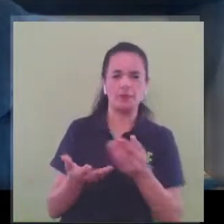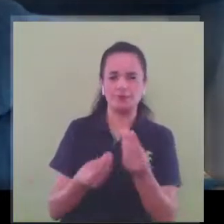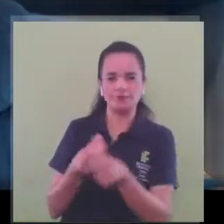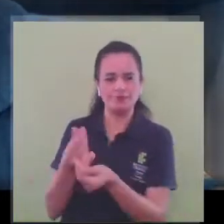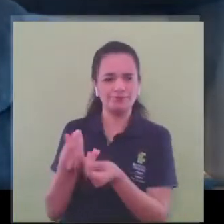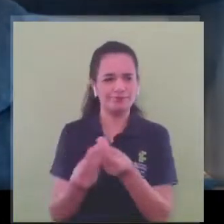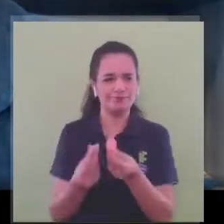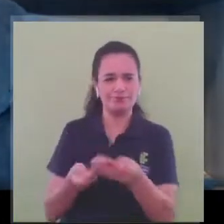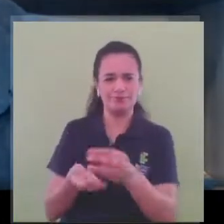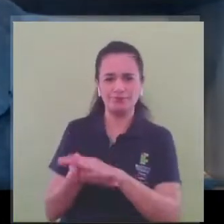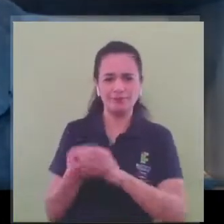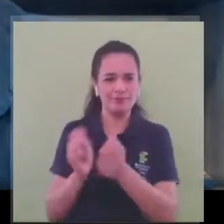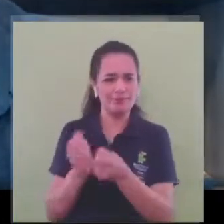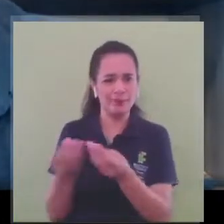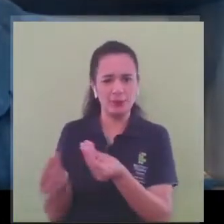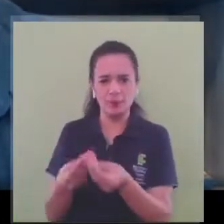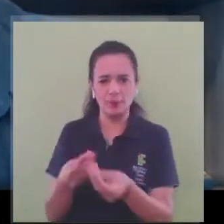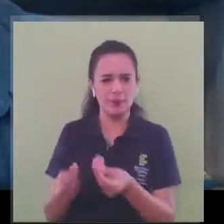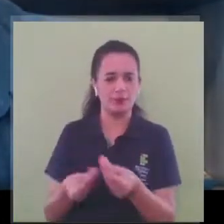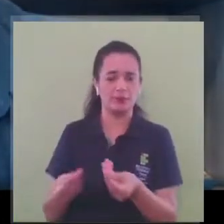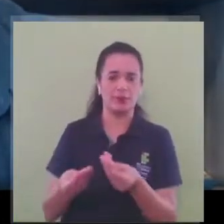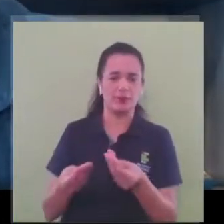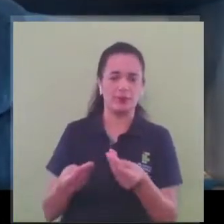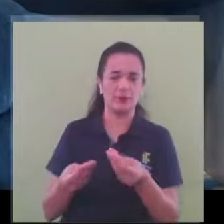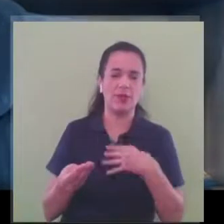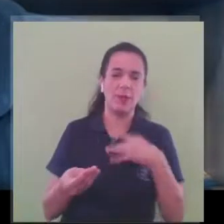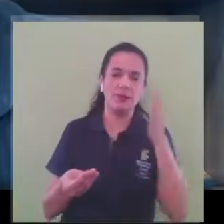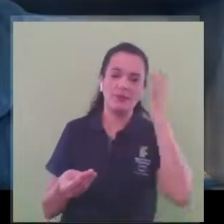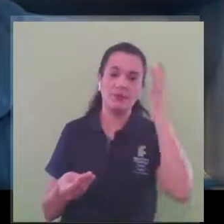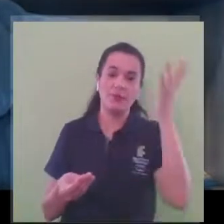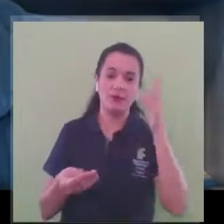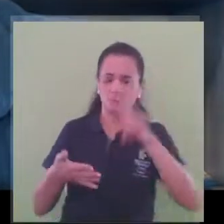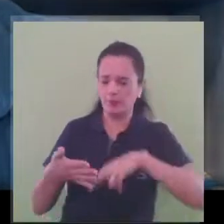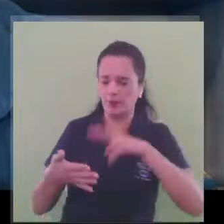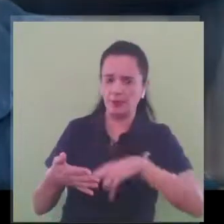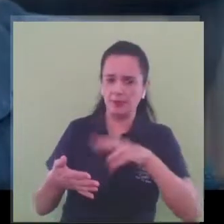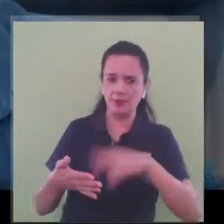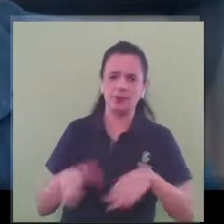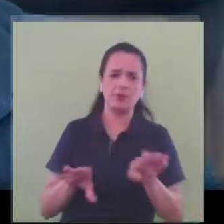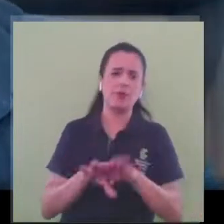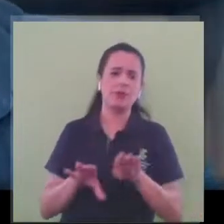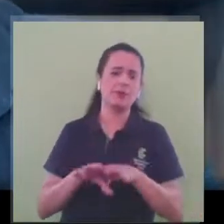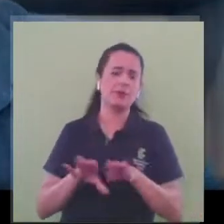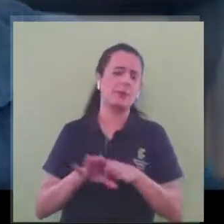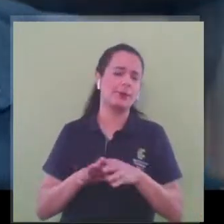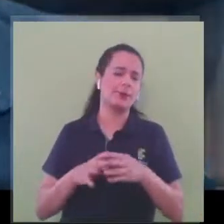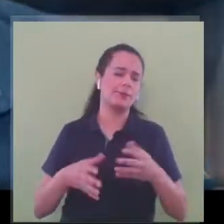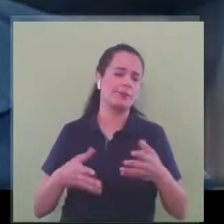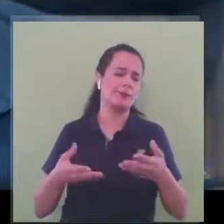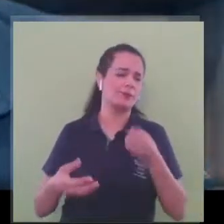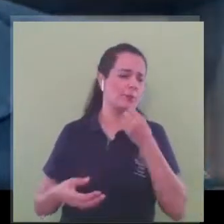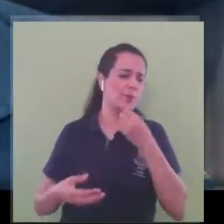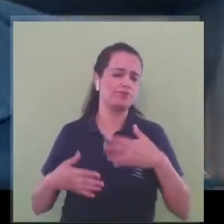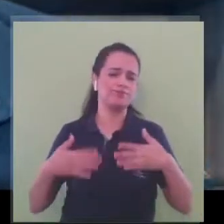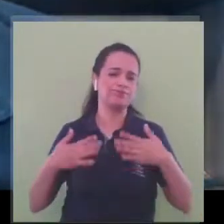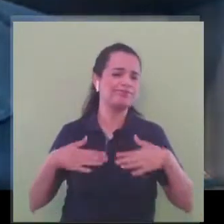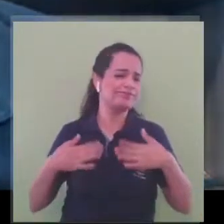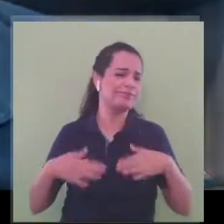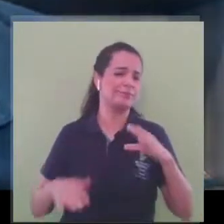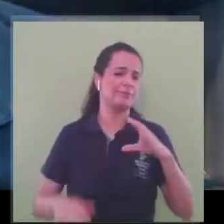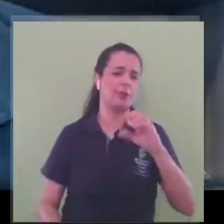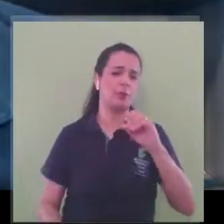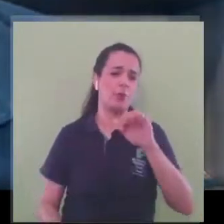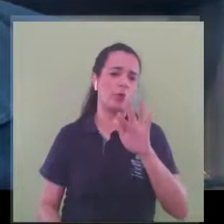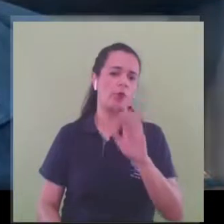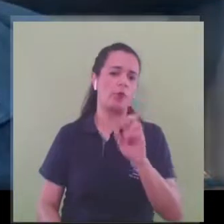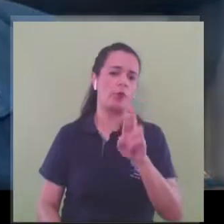si, que facilita mais a própria leitura, né? Além do fato de ser mais confortável também, né? De ter aí uma leitura física, de segurar